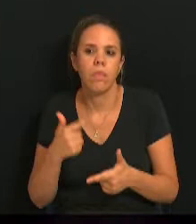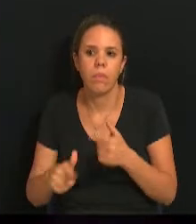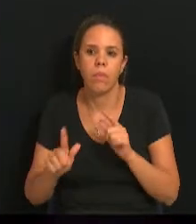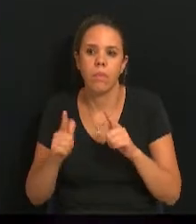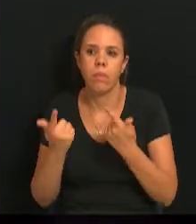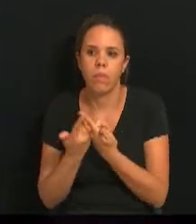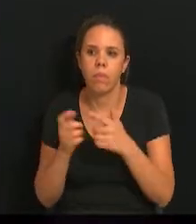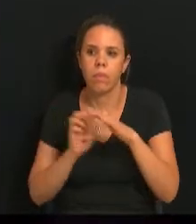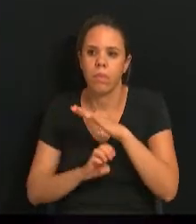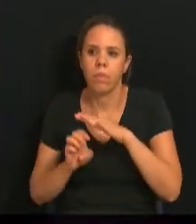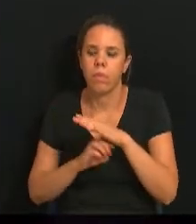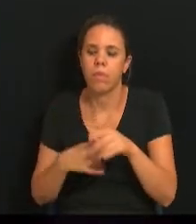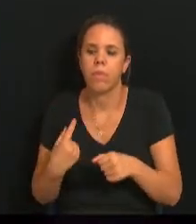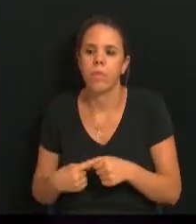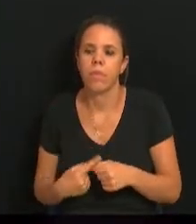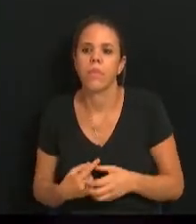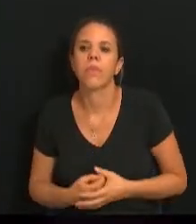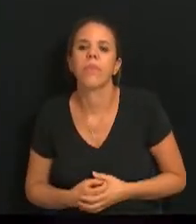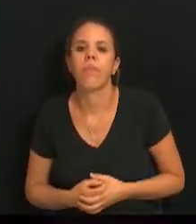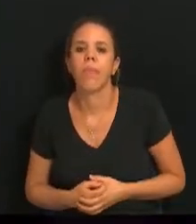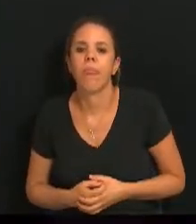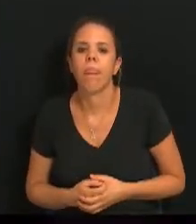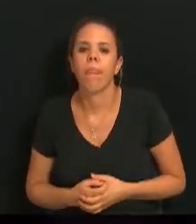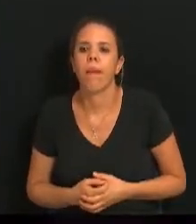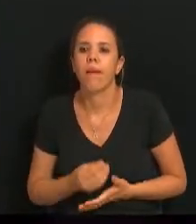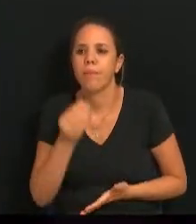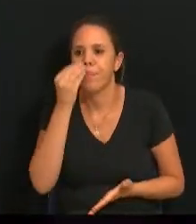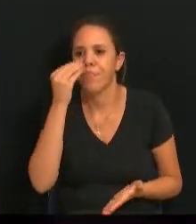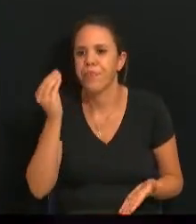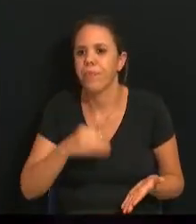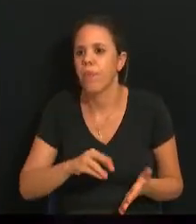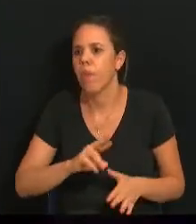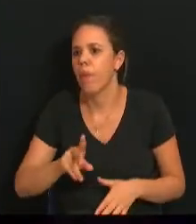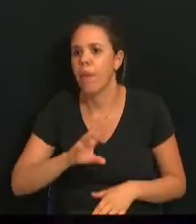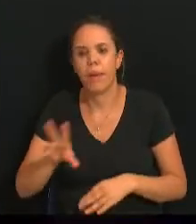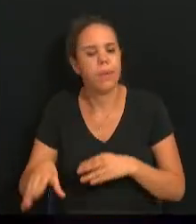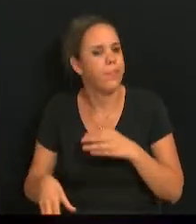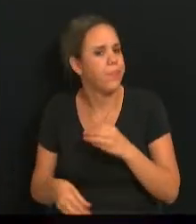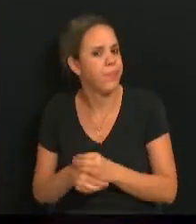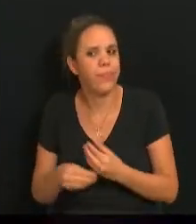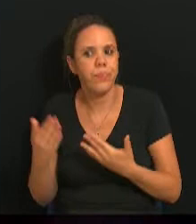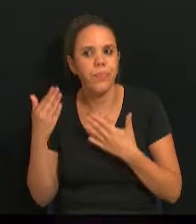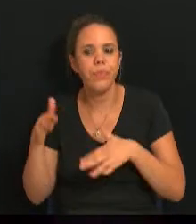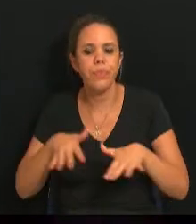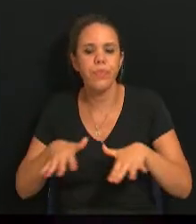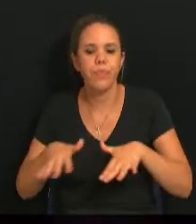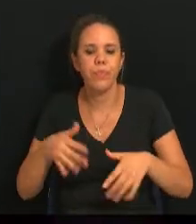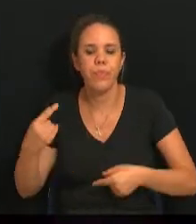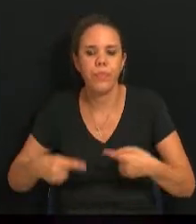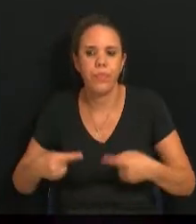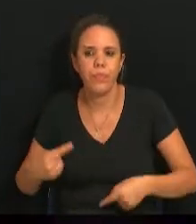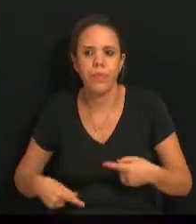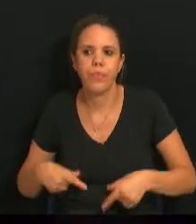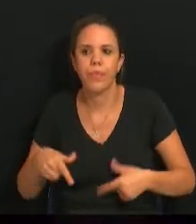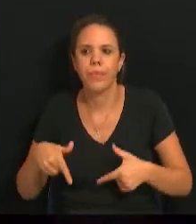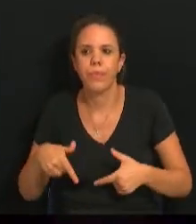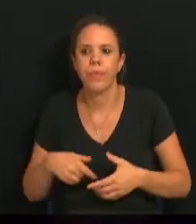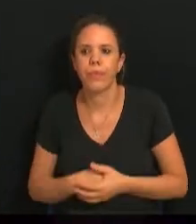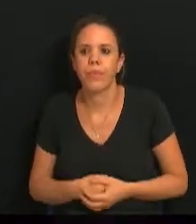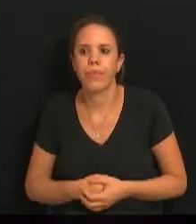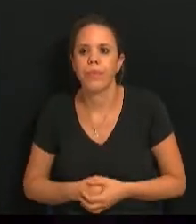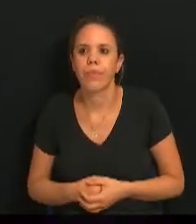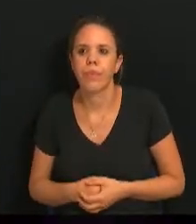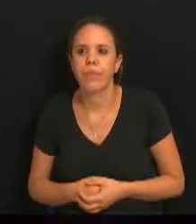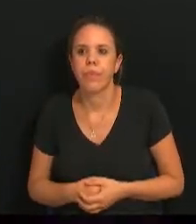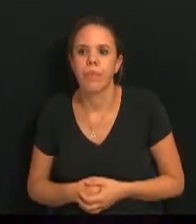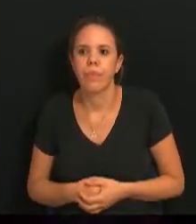empresarial na rede municipal, e que foi rechaçada, não foi implementada graças à mobilização política dos trabalhadores e trabalhadoras. Mas